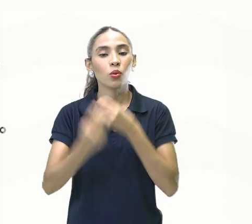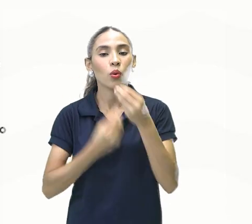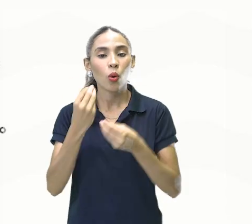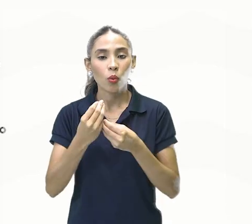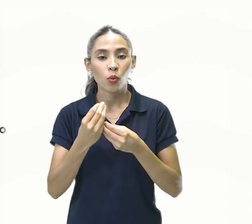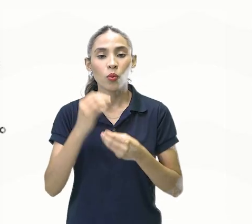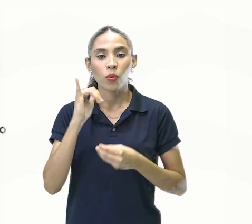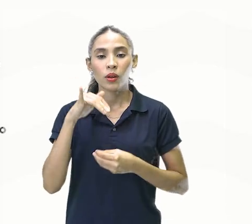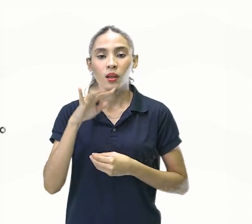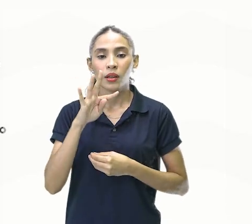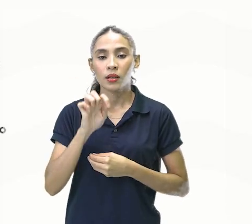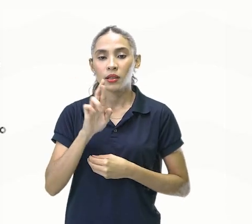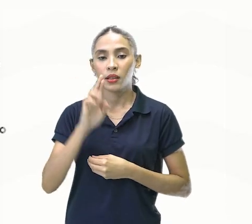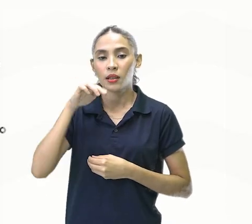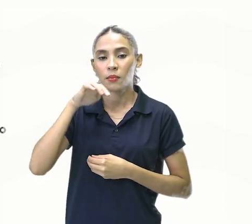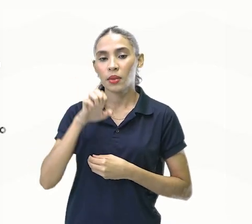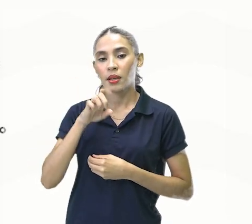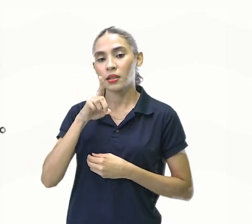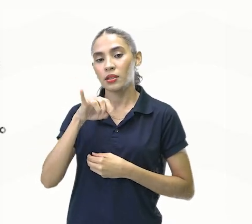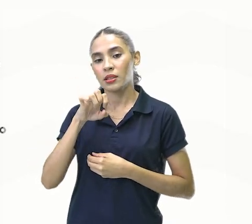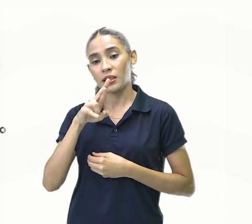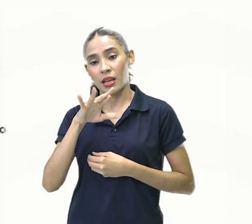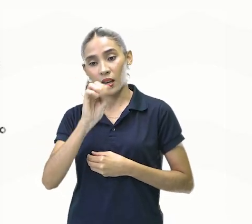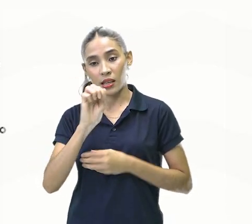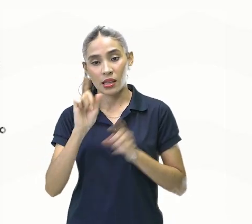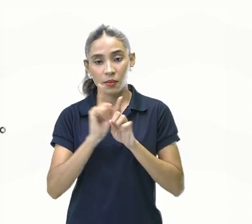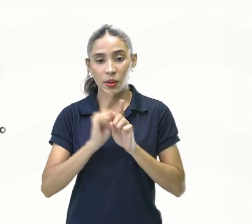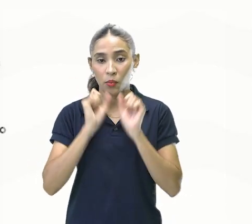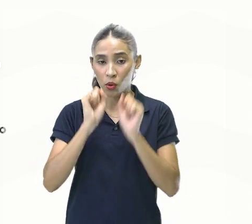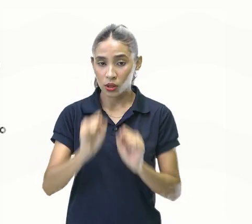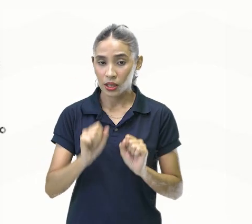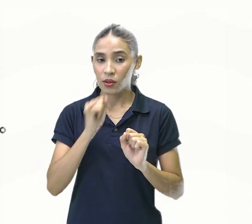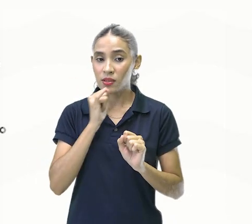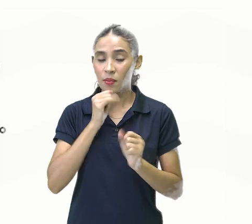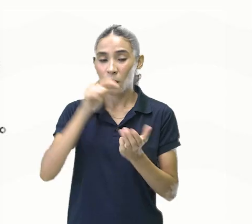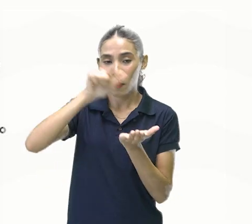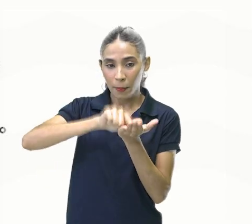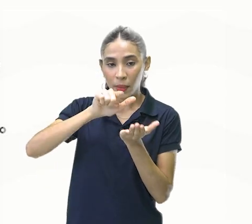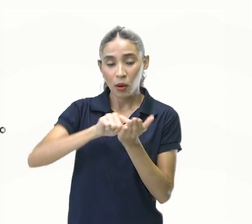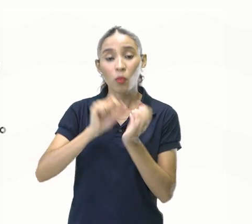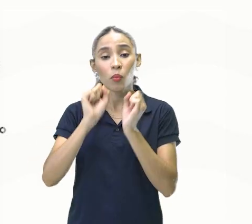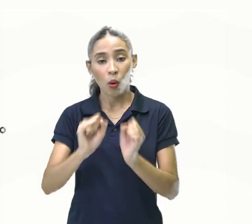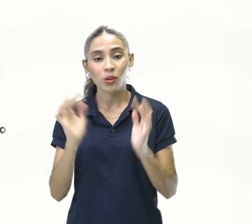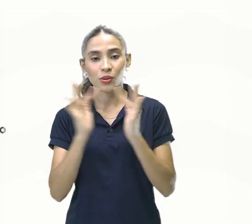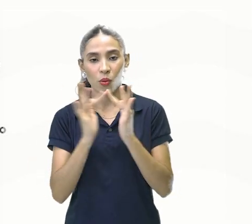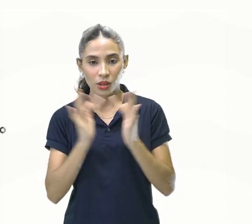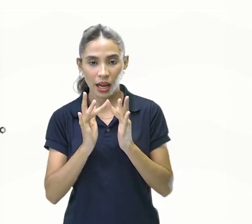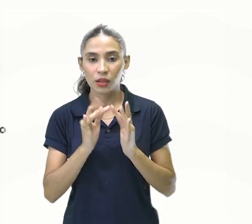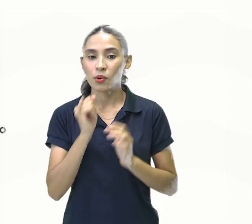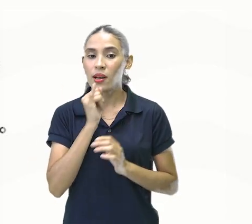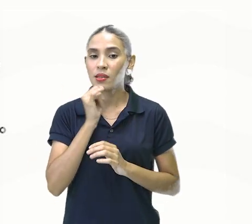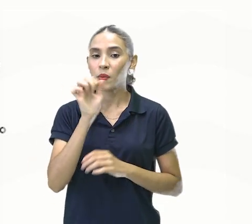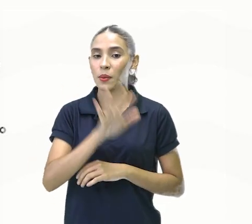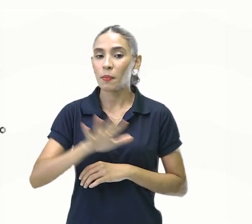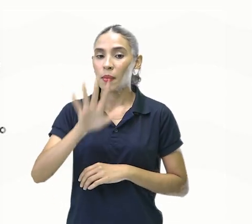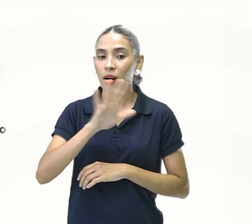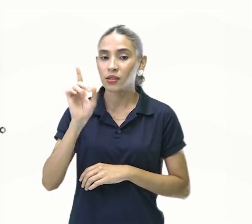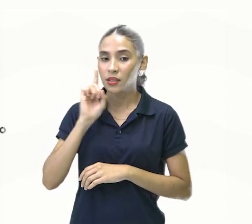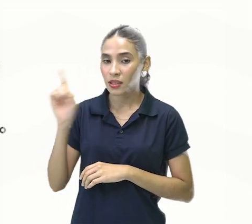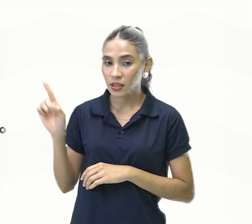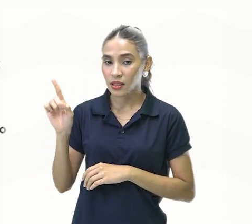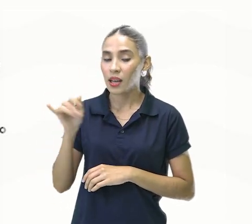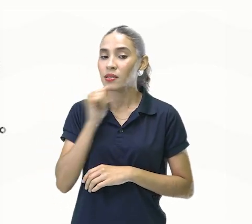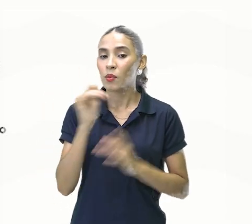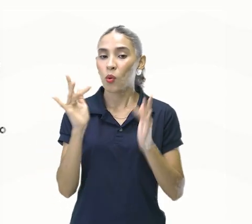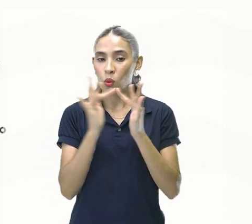penetração intermediário, podendo penetrar na folha de papel, como a gente está vendo, ó, passou